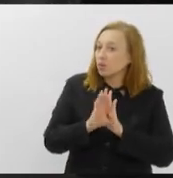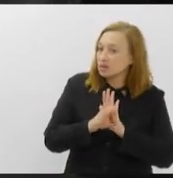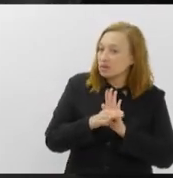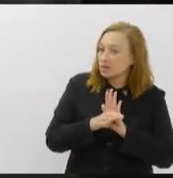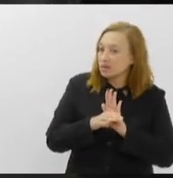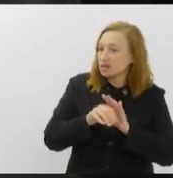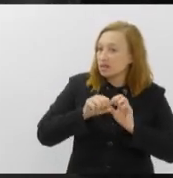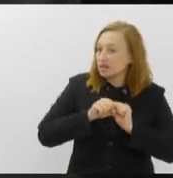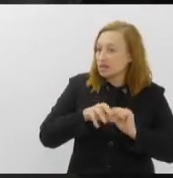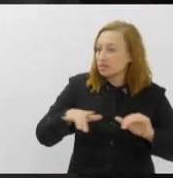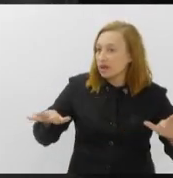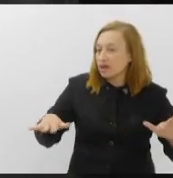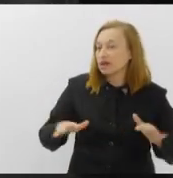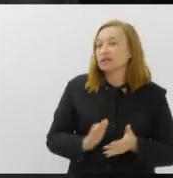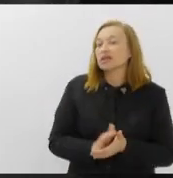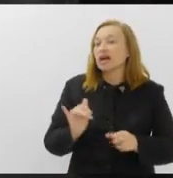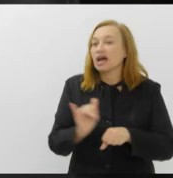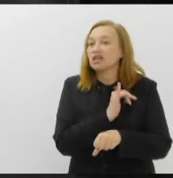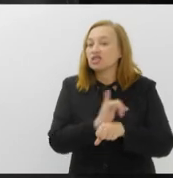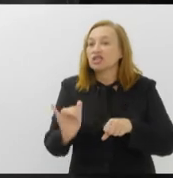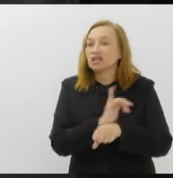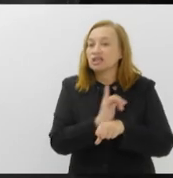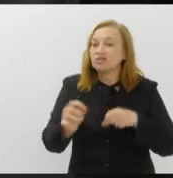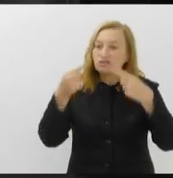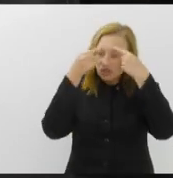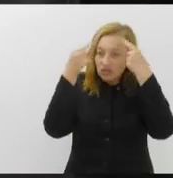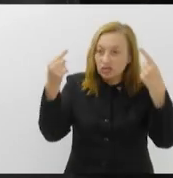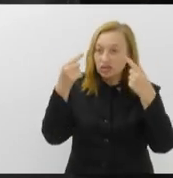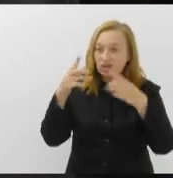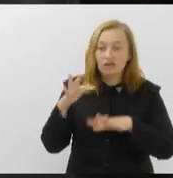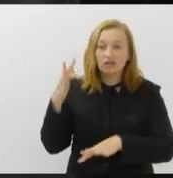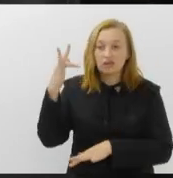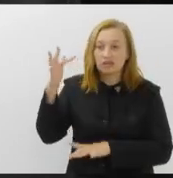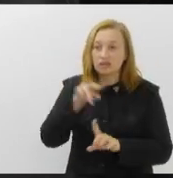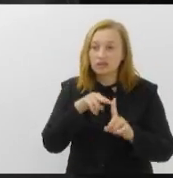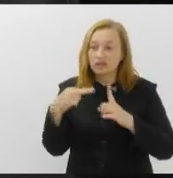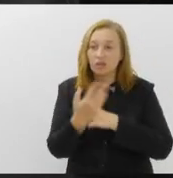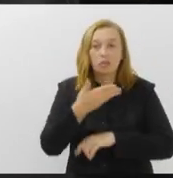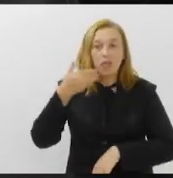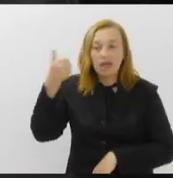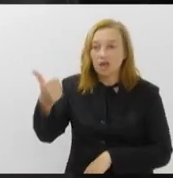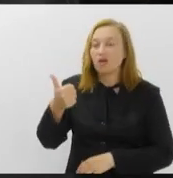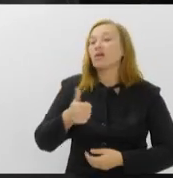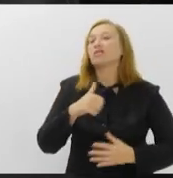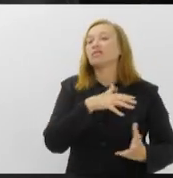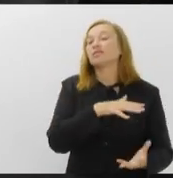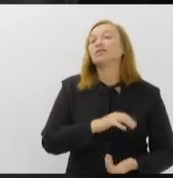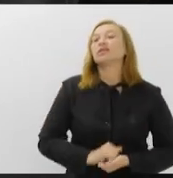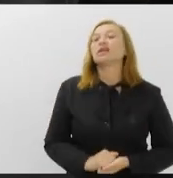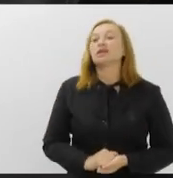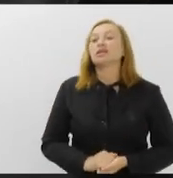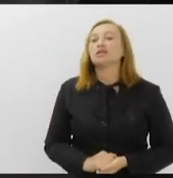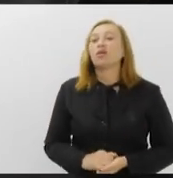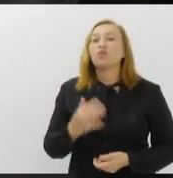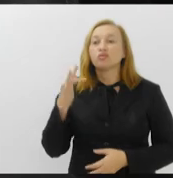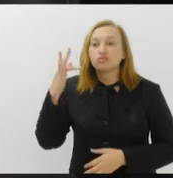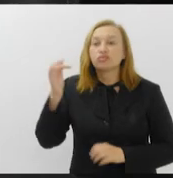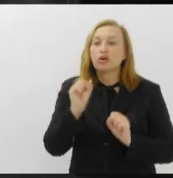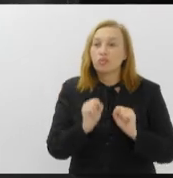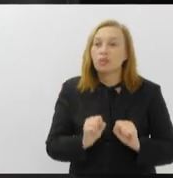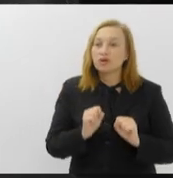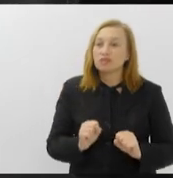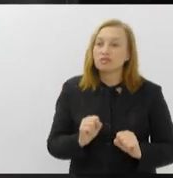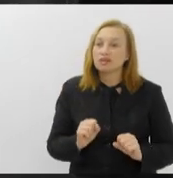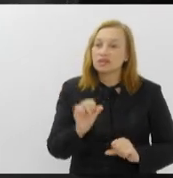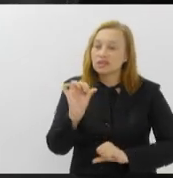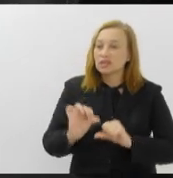permeasse a fala, né? Articulação de ideias que visam um futuro melhor, né? Um futuro que a gente possa fazer inversão,